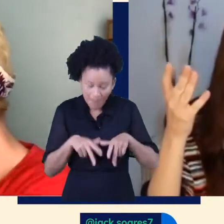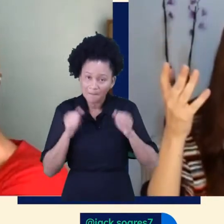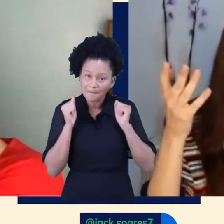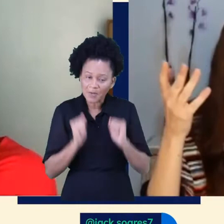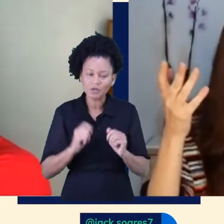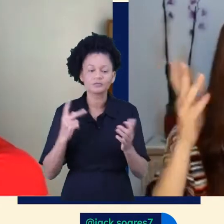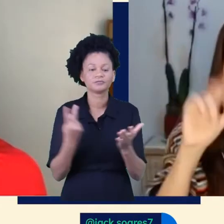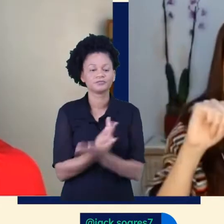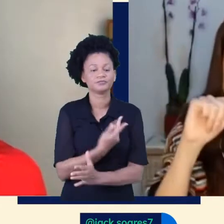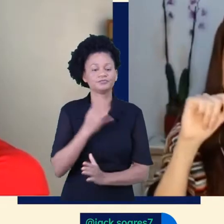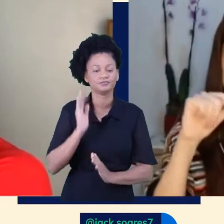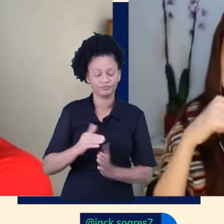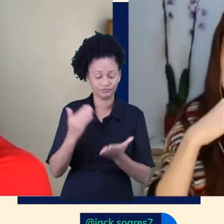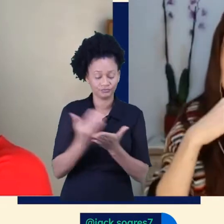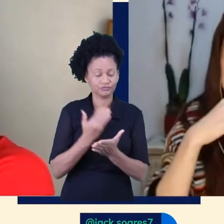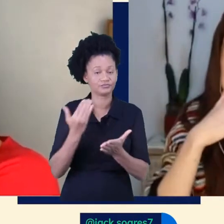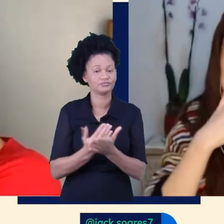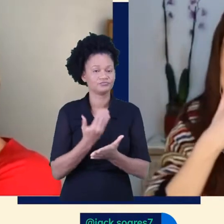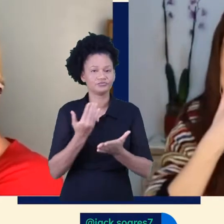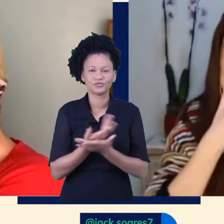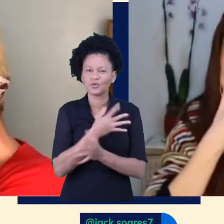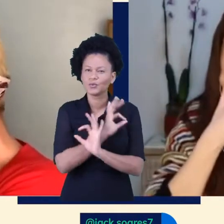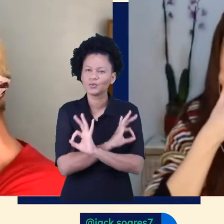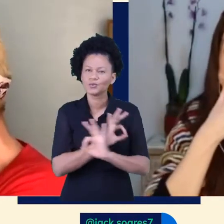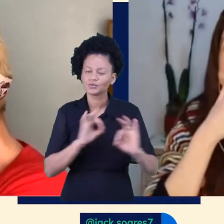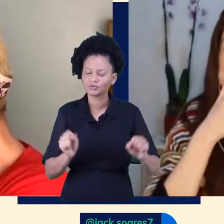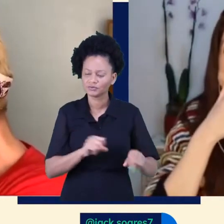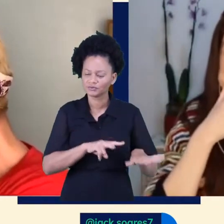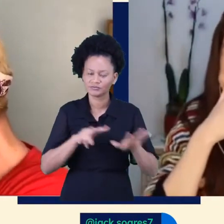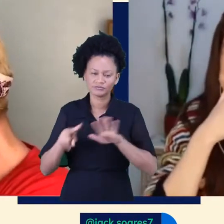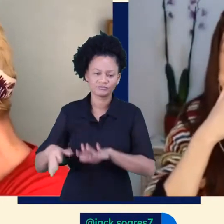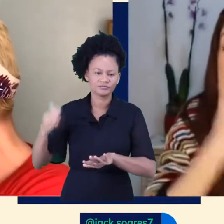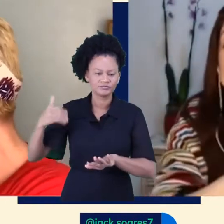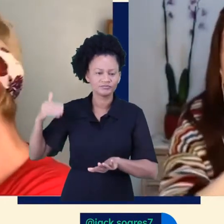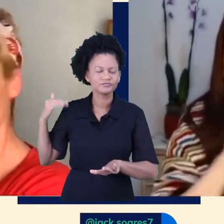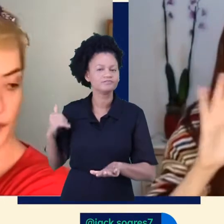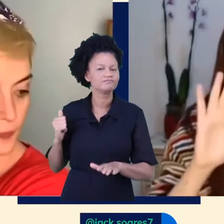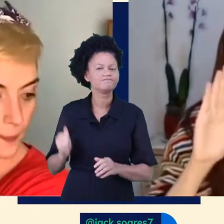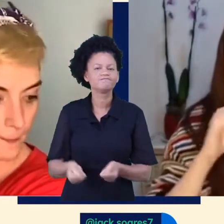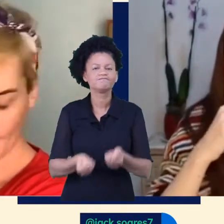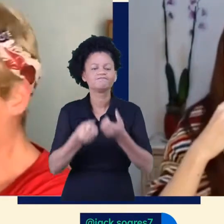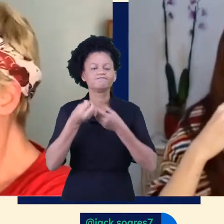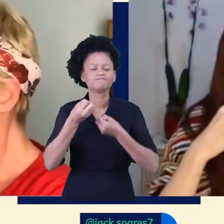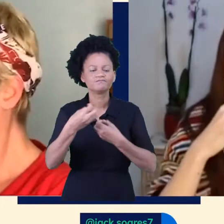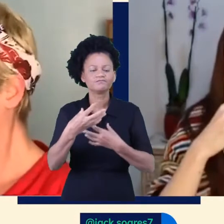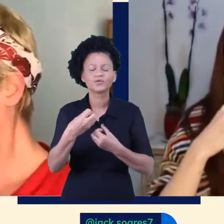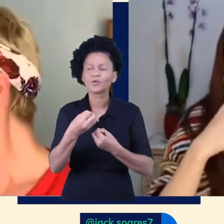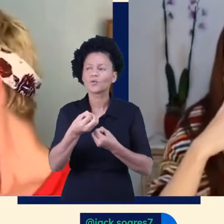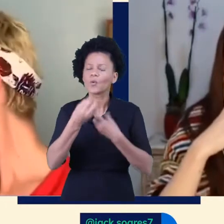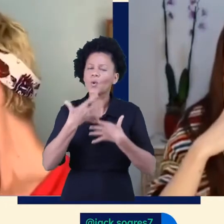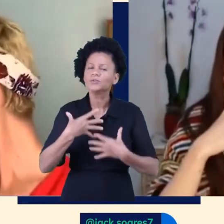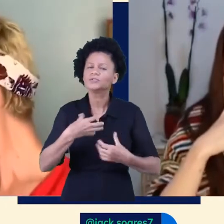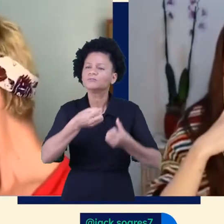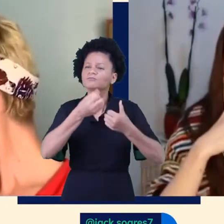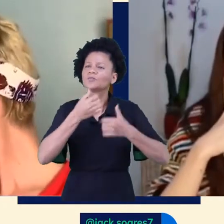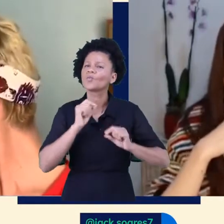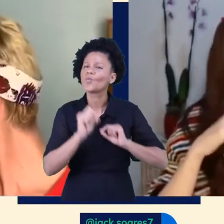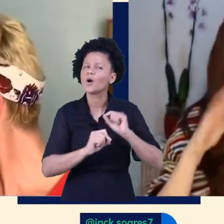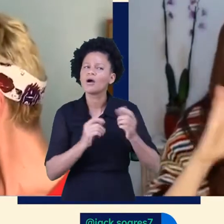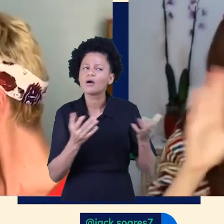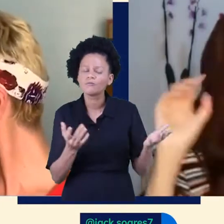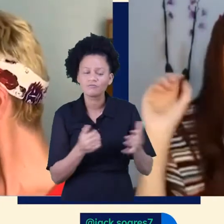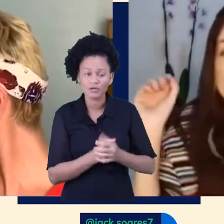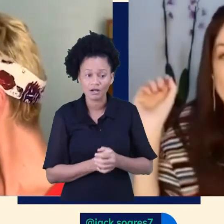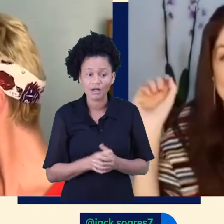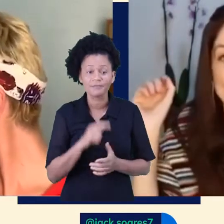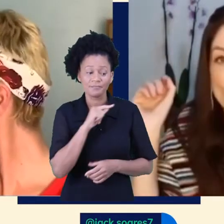ótimos faz umas 2 semanas. Conta pra gente, Fafá. Pois é, tem aqui. Então, ó, enquanto a Fafá busca ali, gente, a